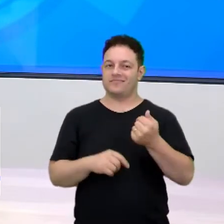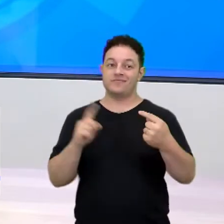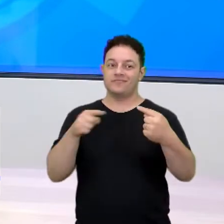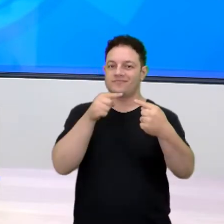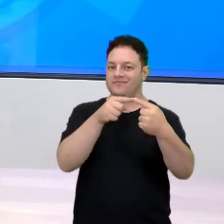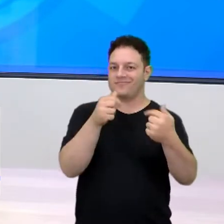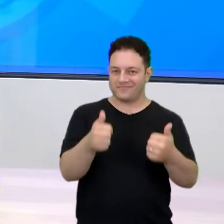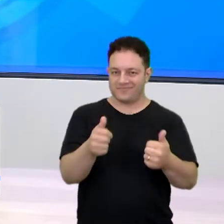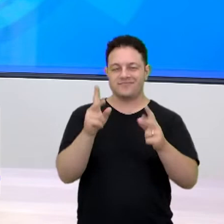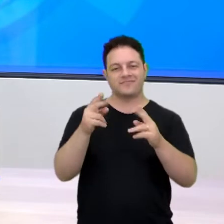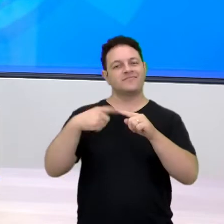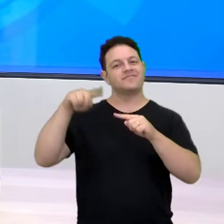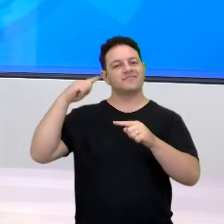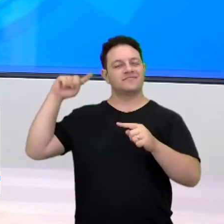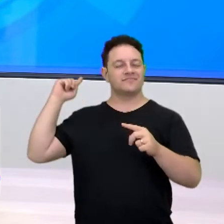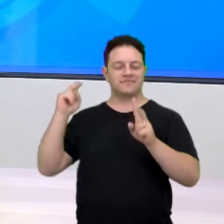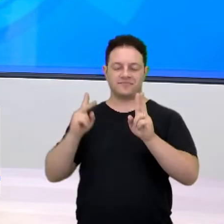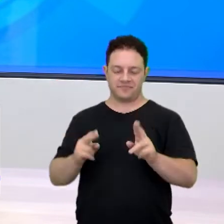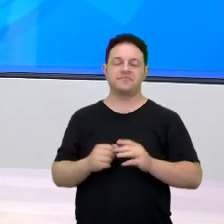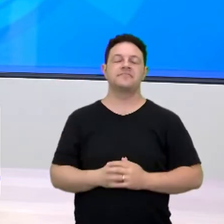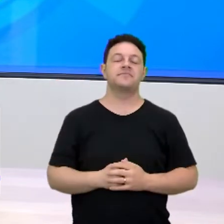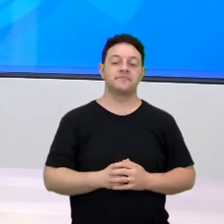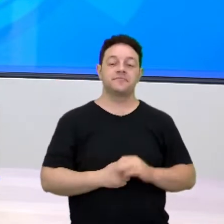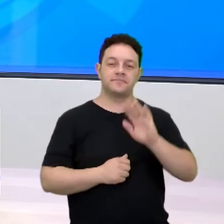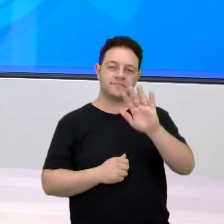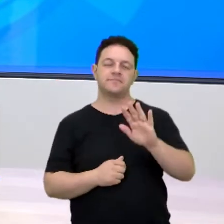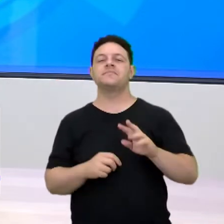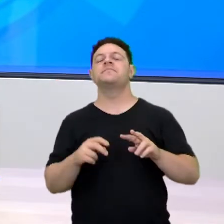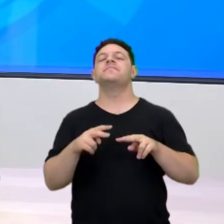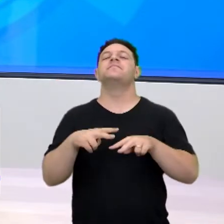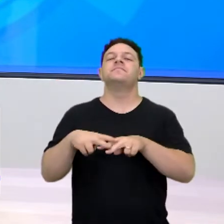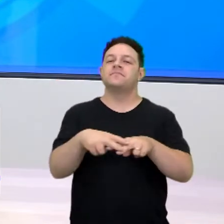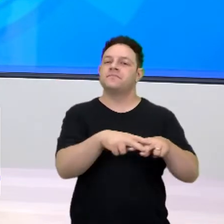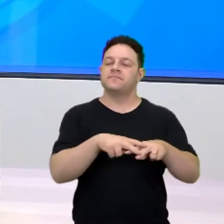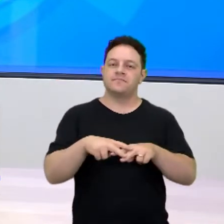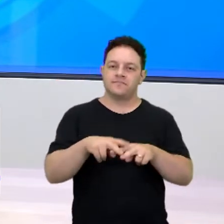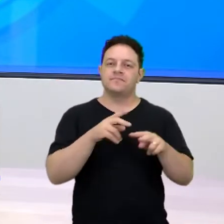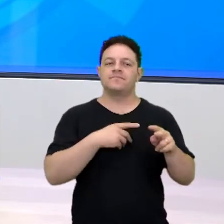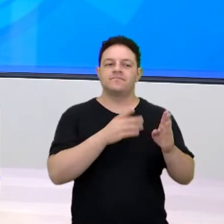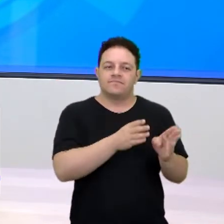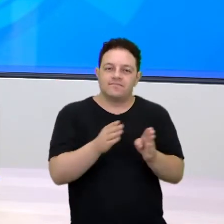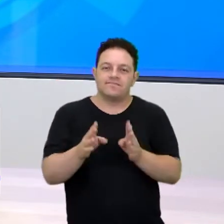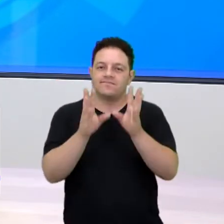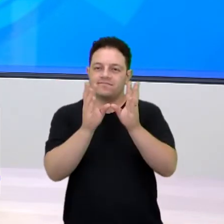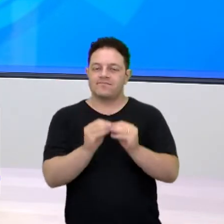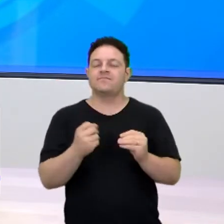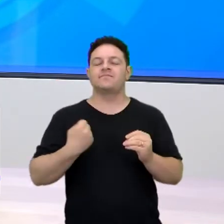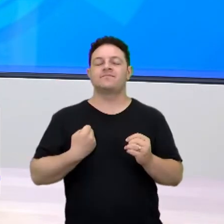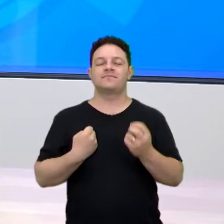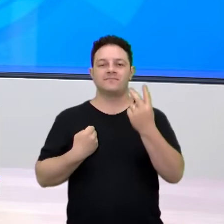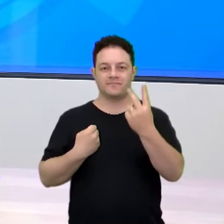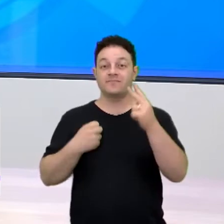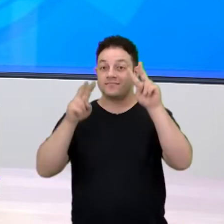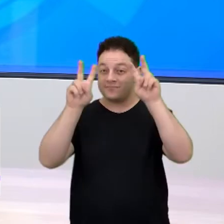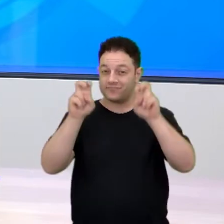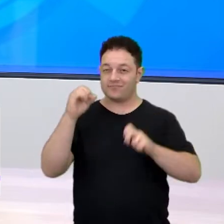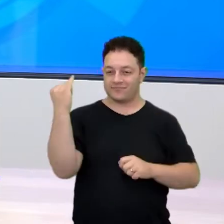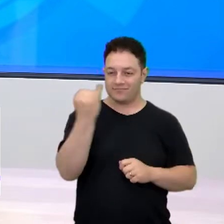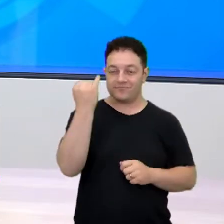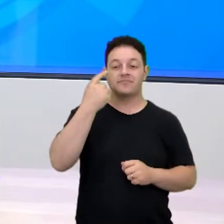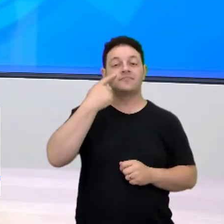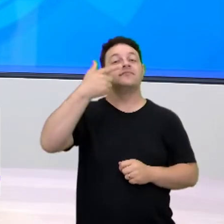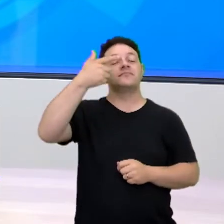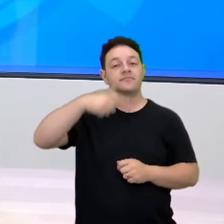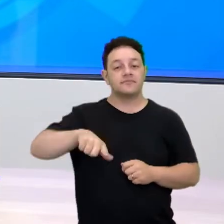certo? Então fazendo aí uma revisão aí nessa sistematização 2 desse tema super interessante, nós vamos ver aí